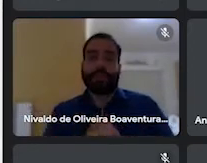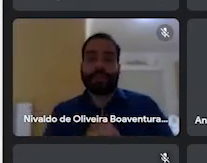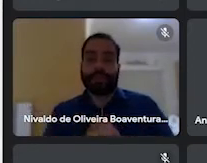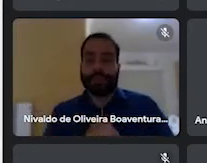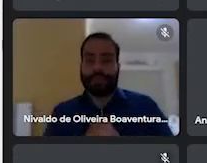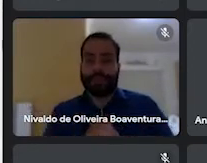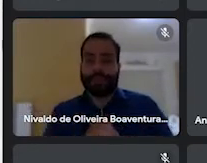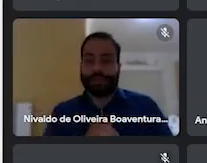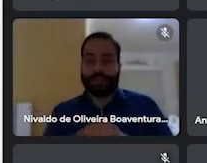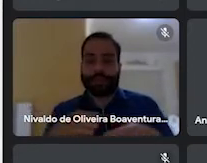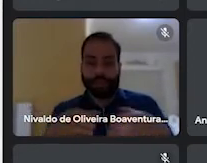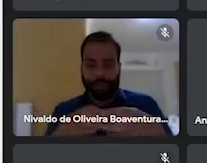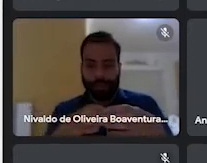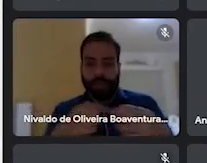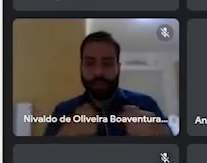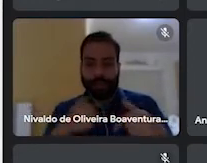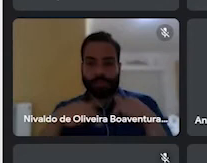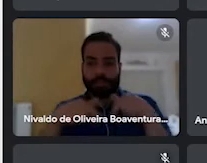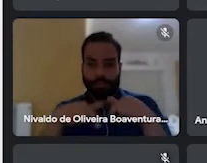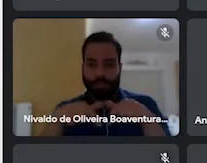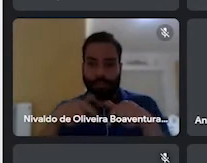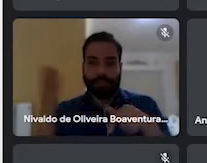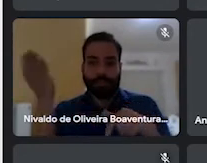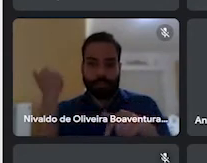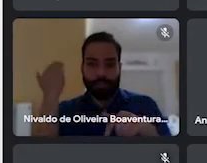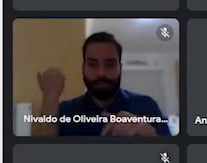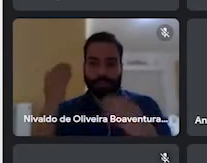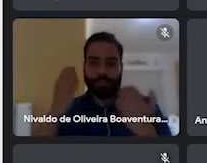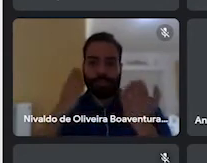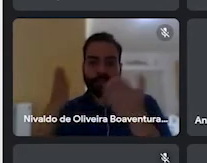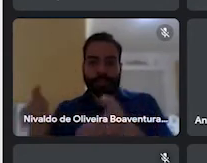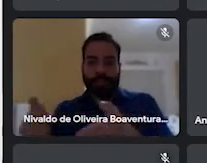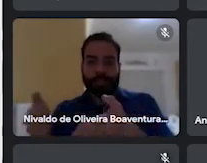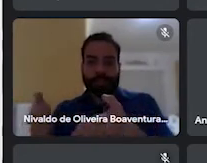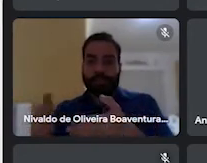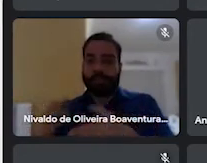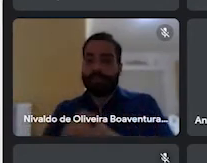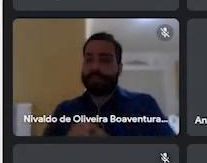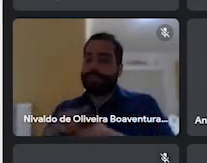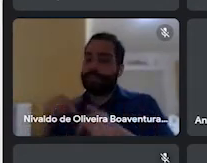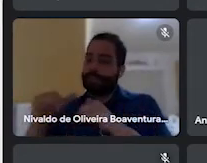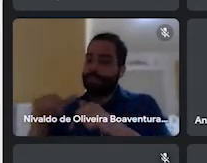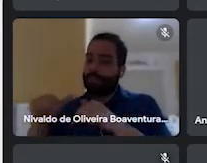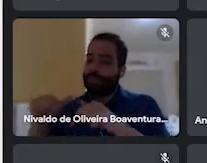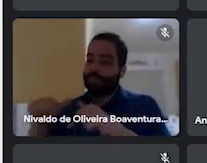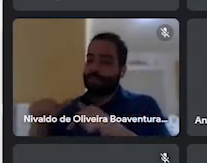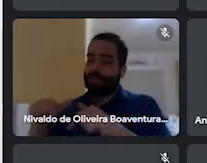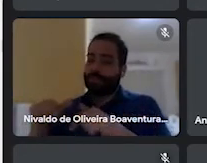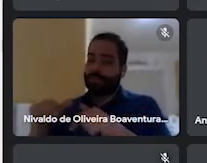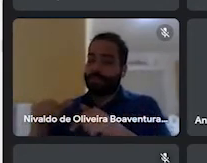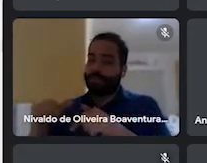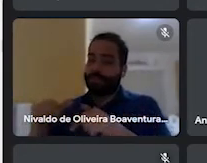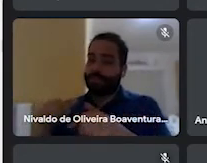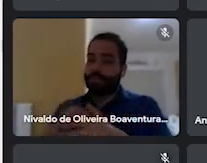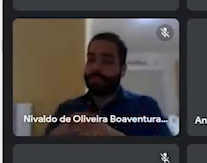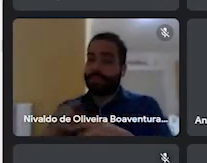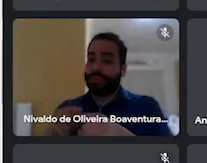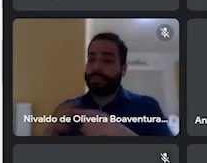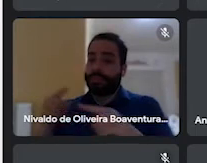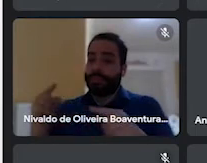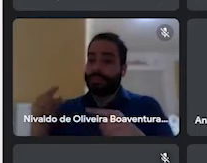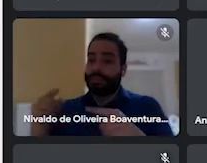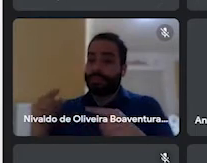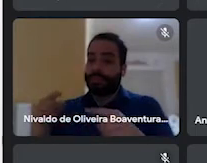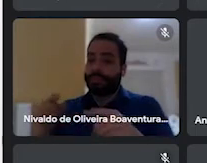da turma que eu trabalhava chegar para fazer uma determinada tarefa, a hora que a gente ia abrir